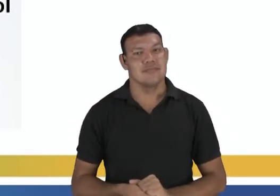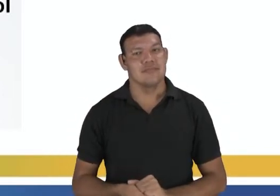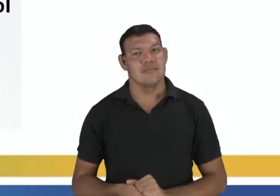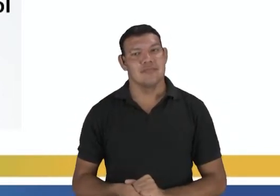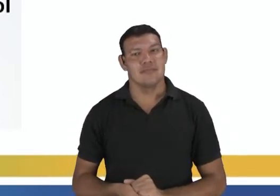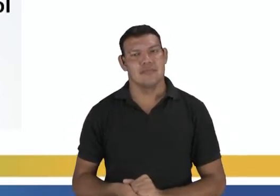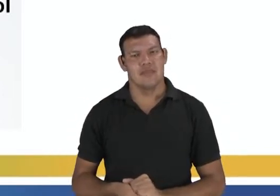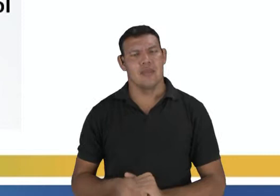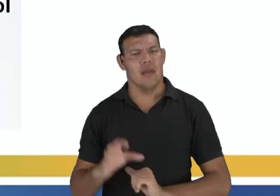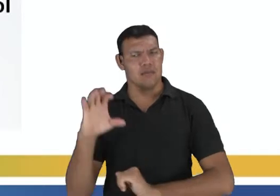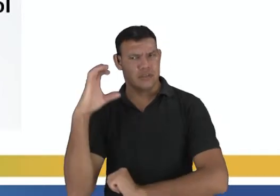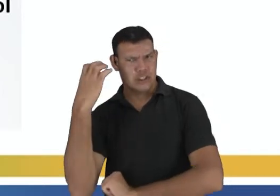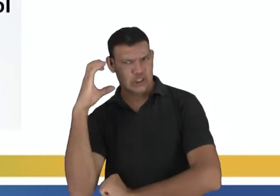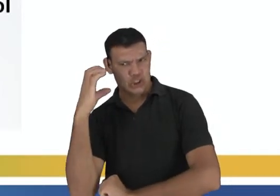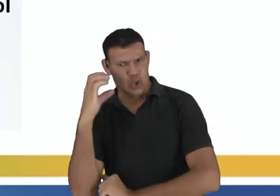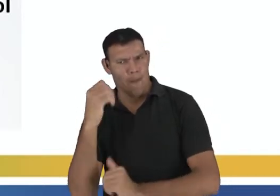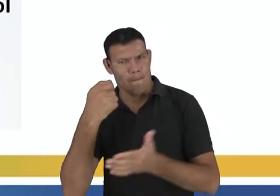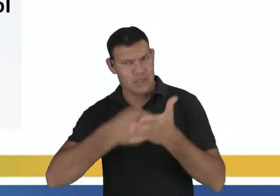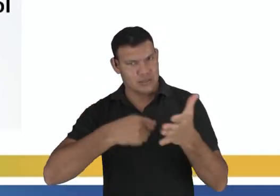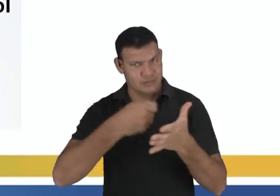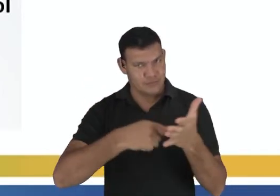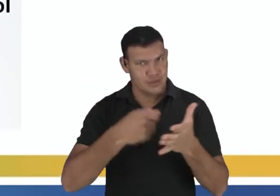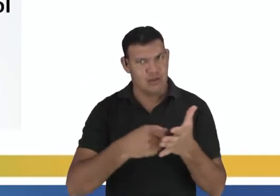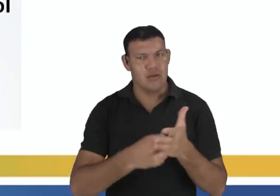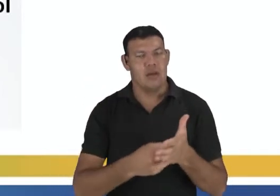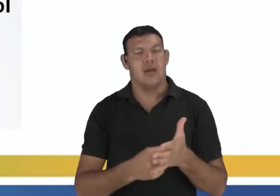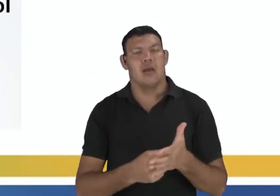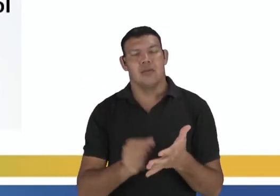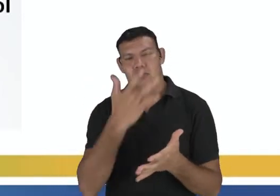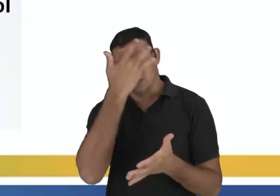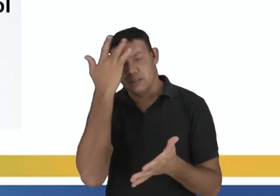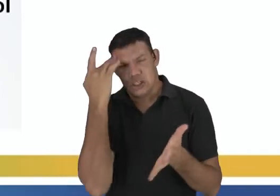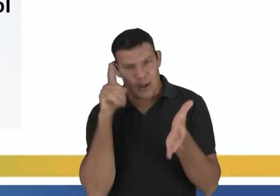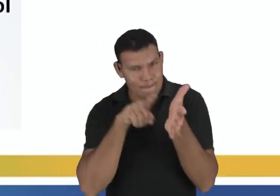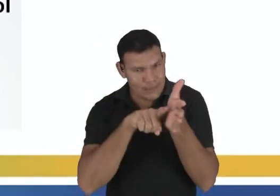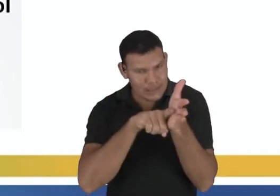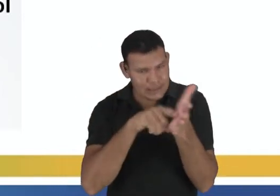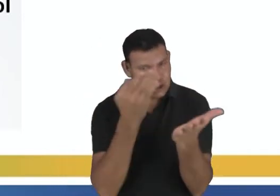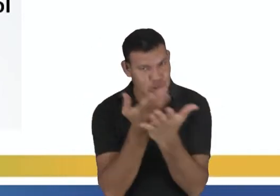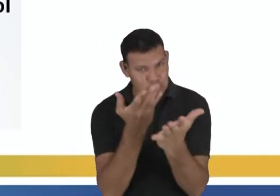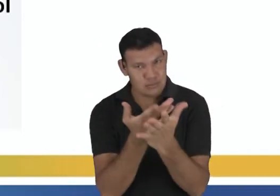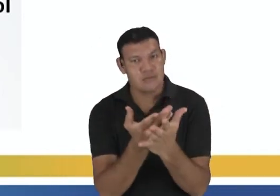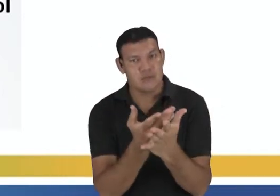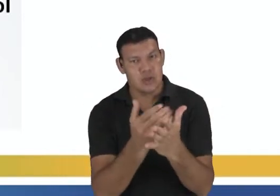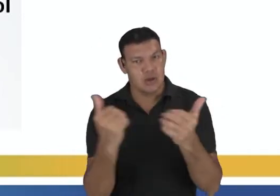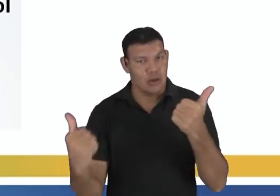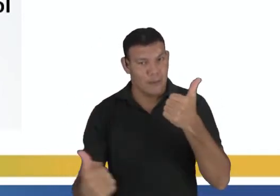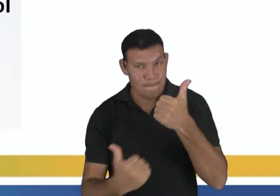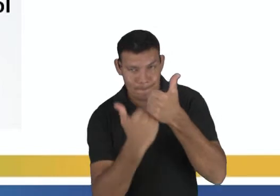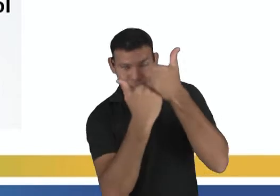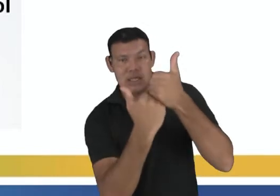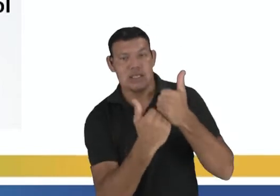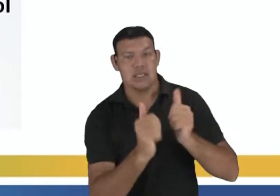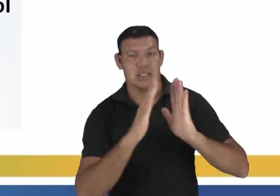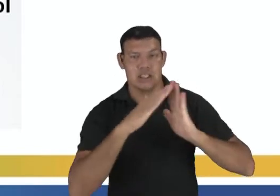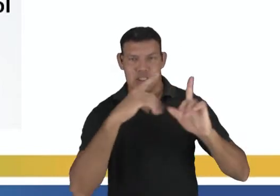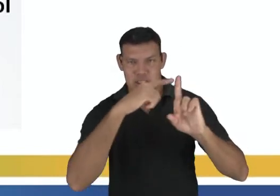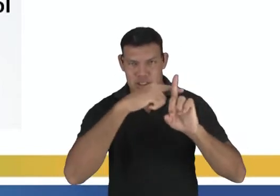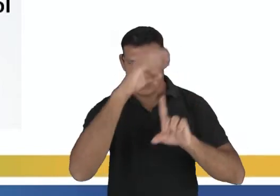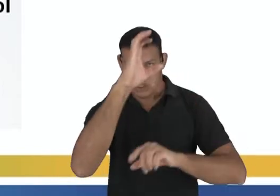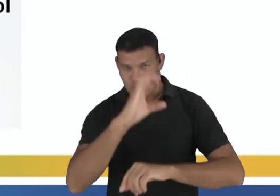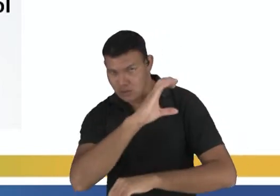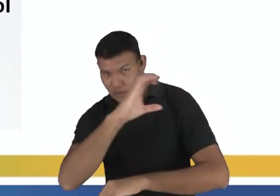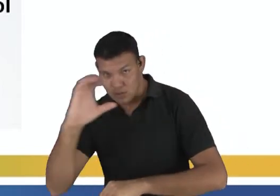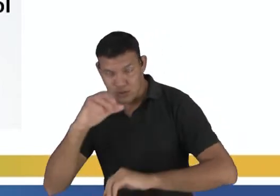aporte científico de várias pessoas que estavam envolvidas, vários estudiosos, também o apoio da Igreja Católica, também